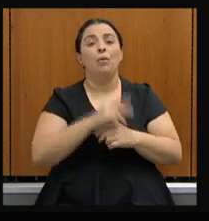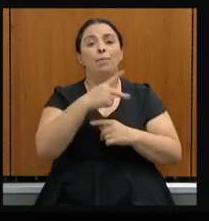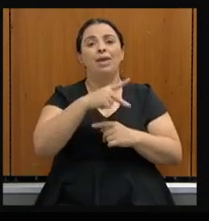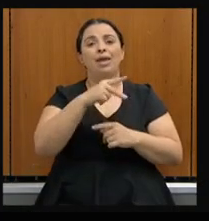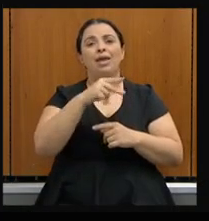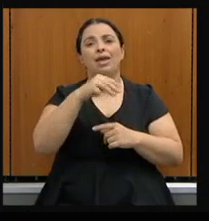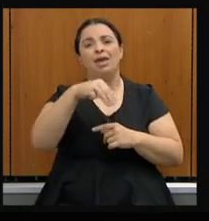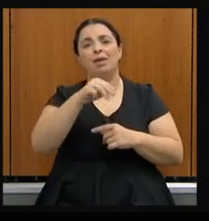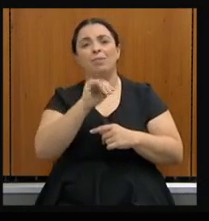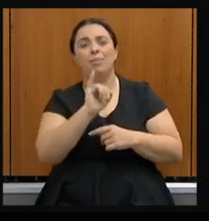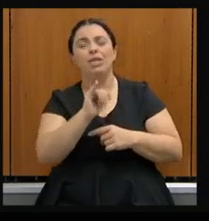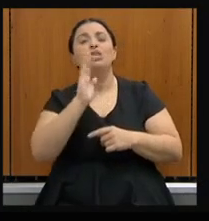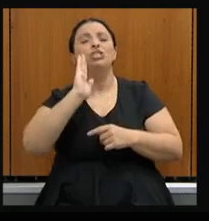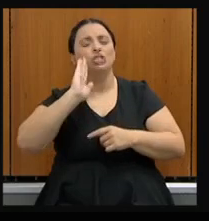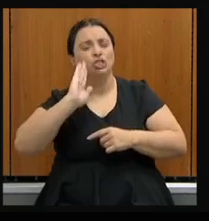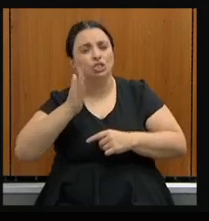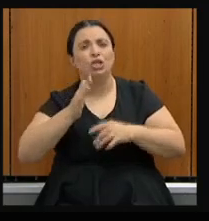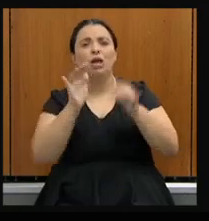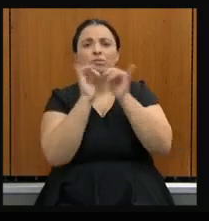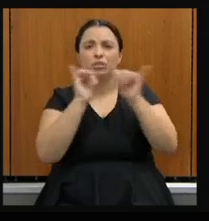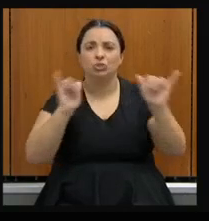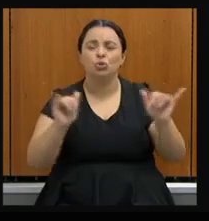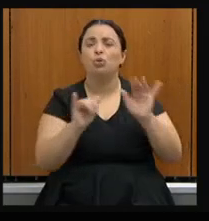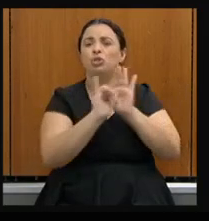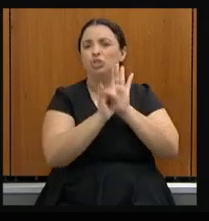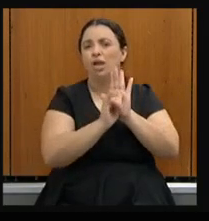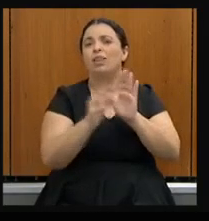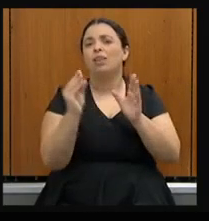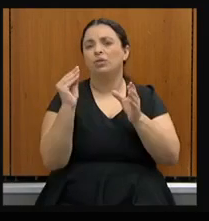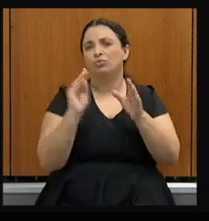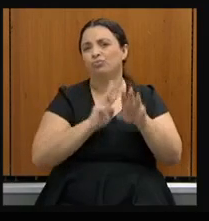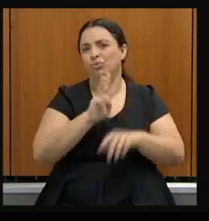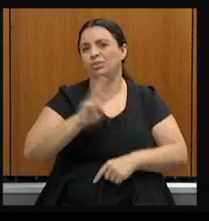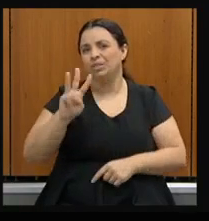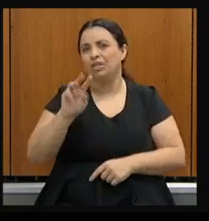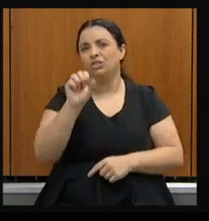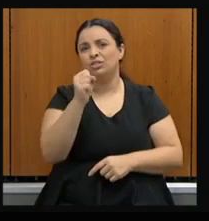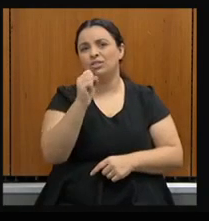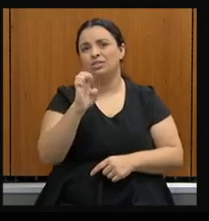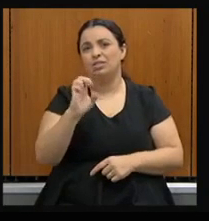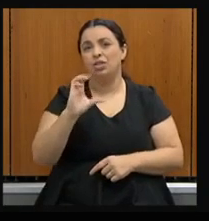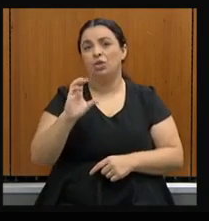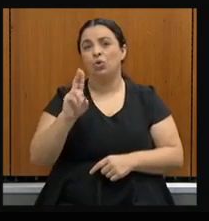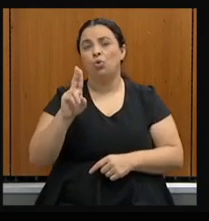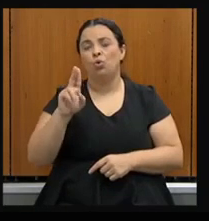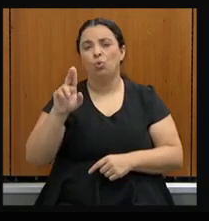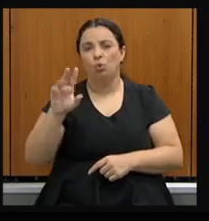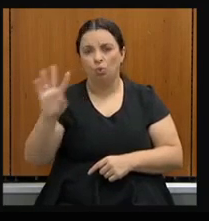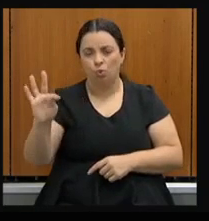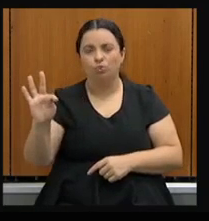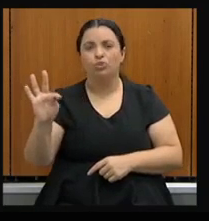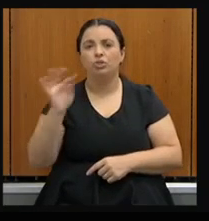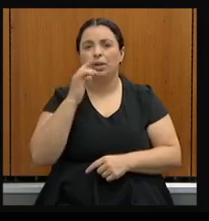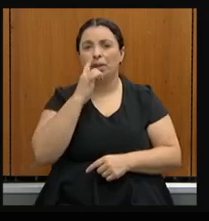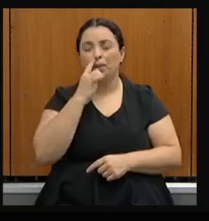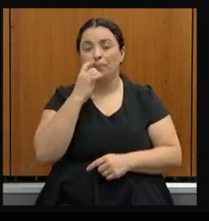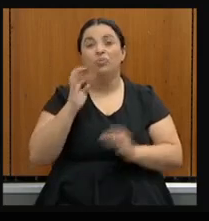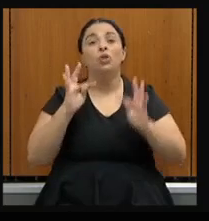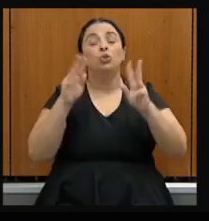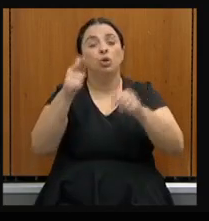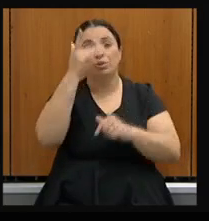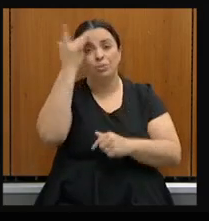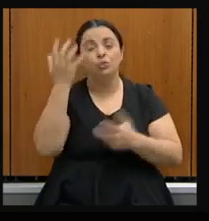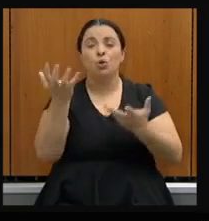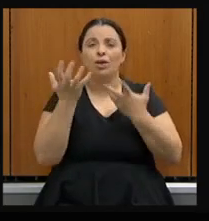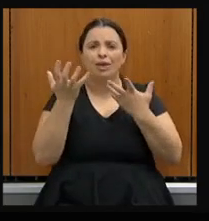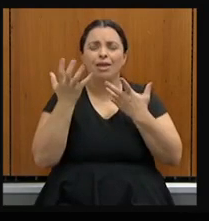interesse, já está no mercado, o edital está no site da Secult, para aqueles da cultura que queiram